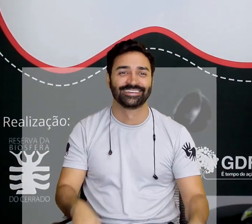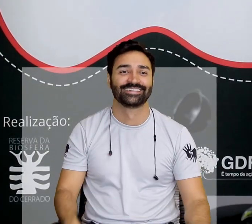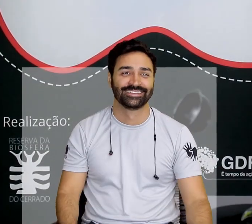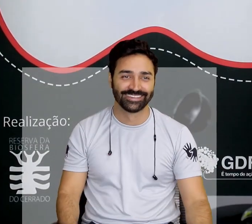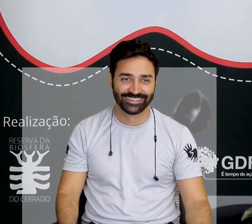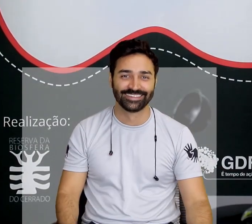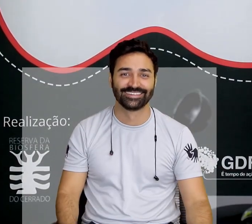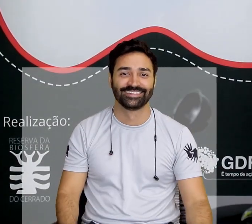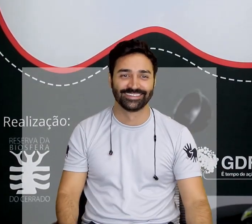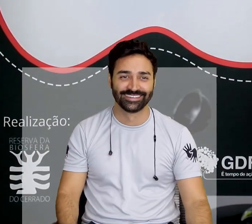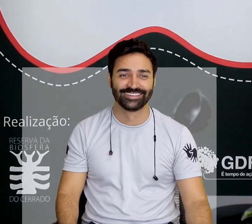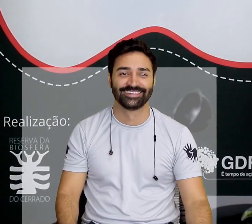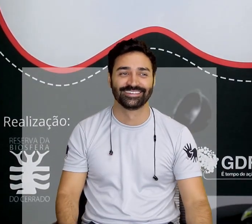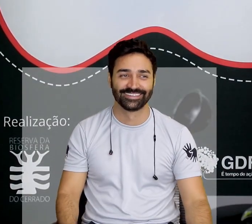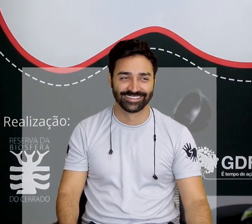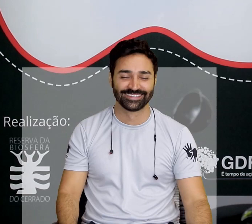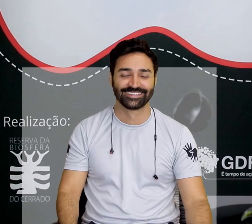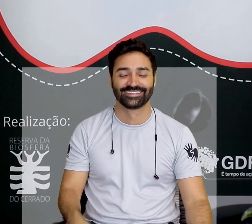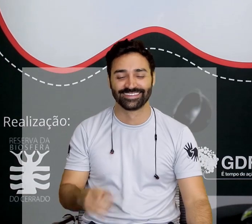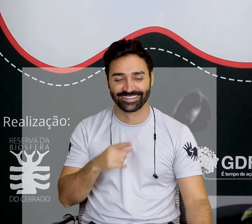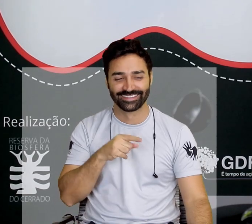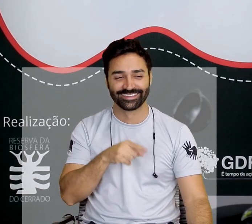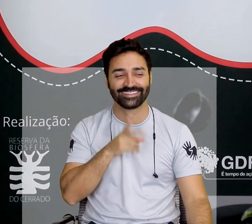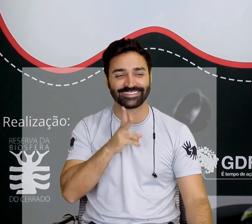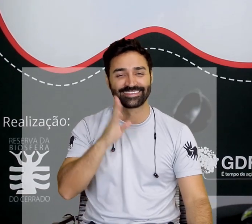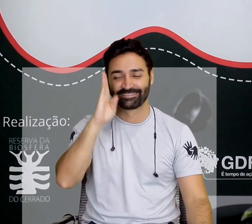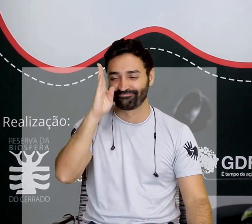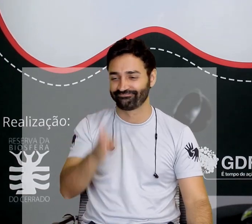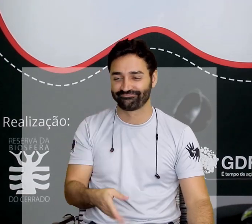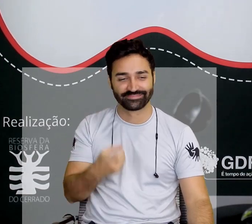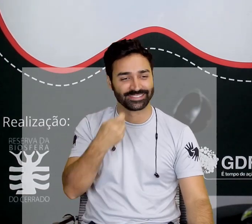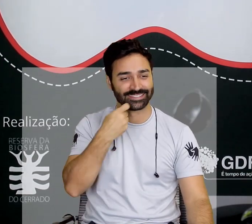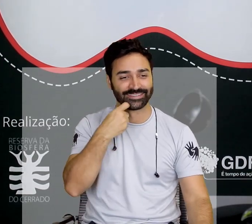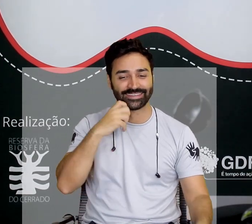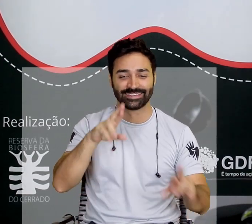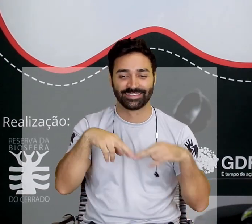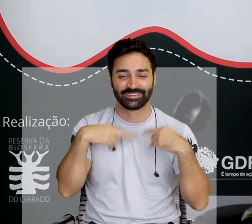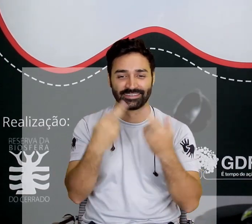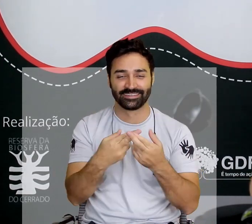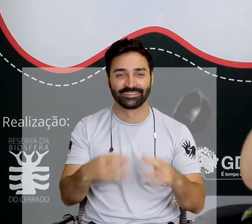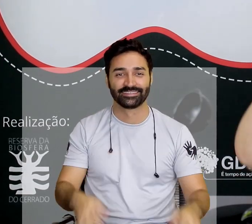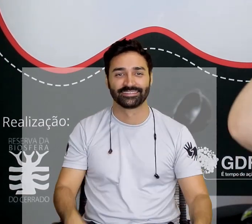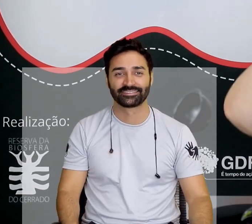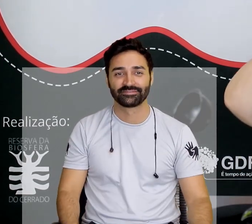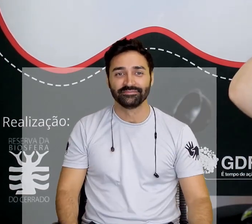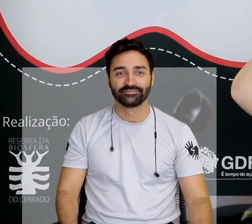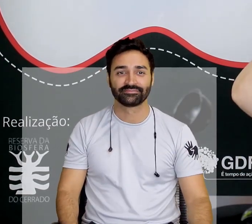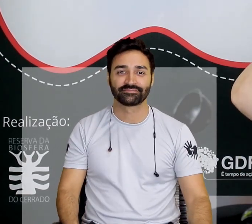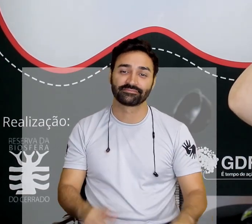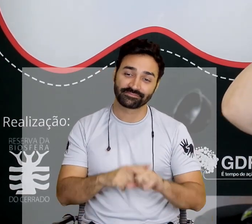Sexta que é o dia do aniversário, pra mim a reunião é sempre sexta-feira. Mas aí, tem gente que acha que é